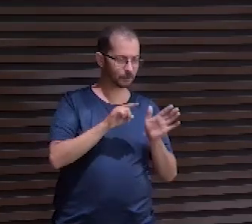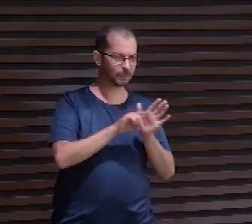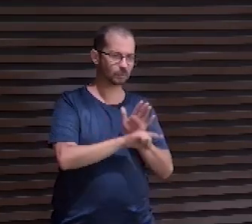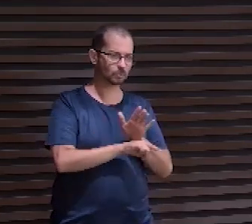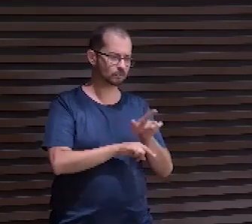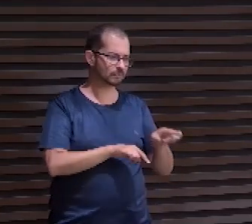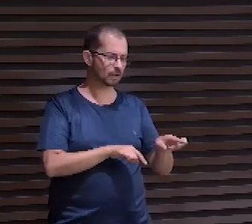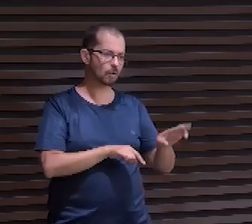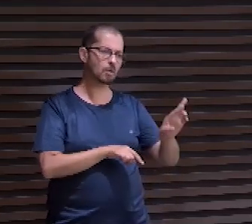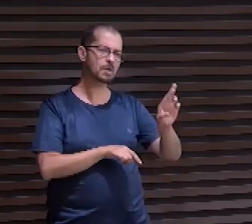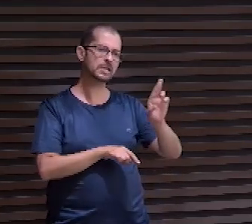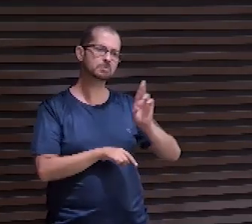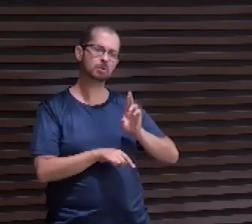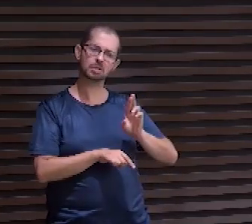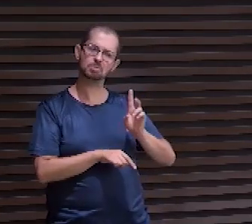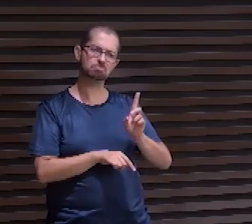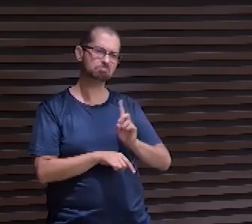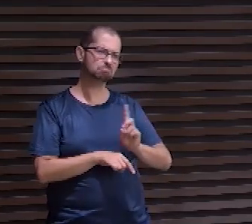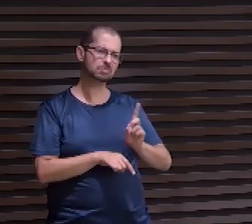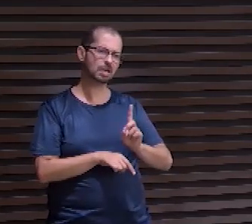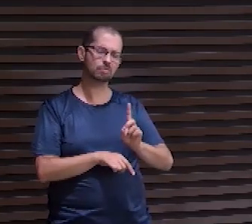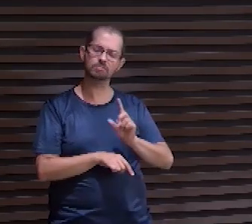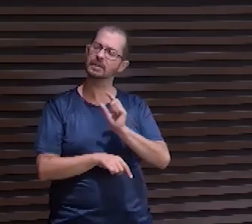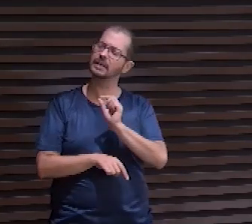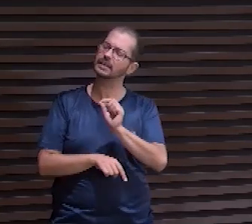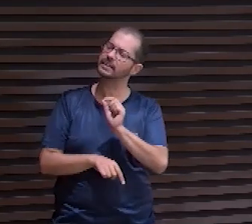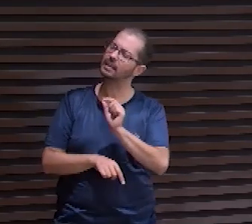Não. Quem é você?